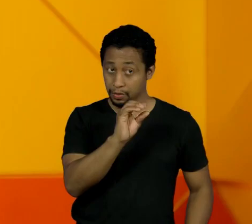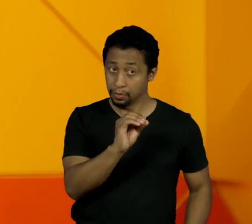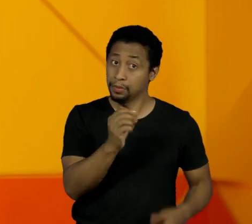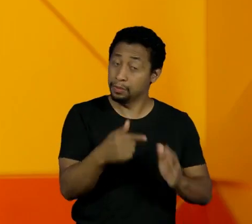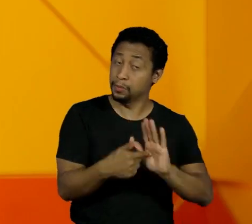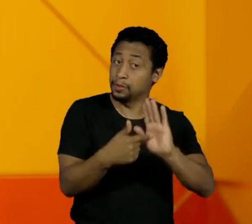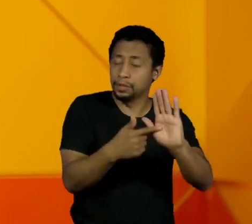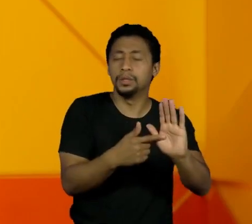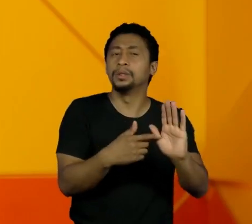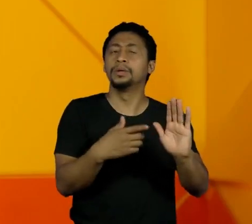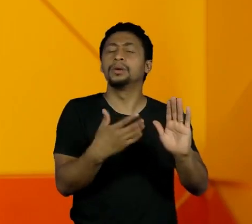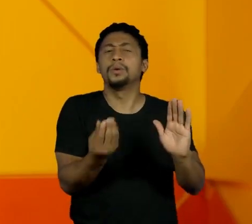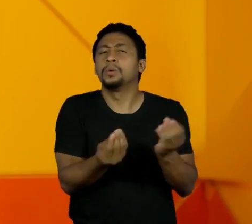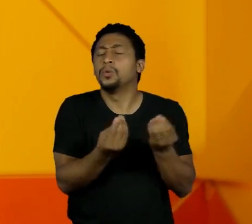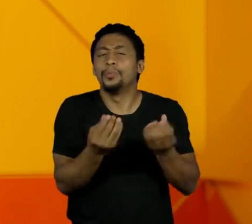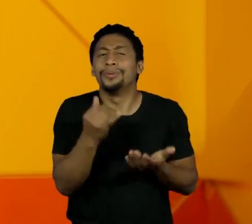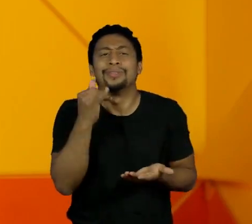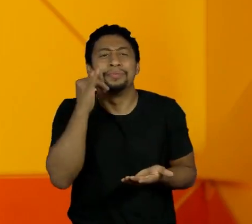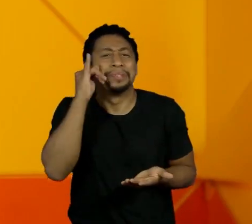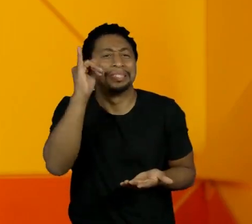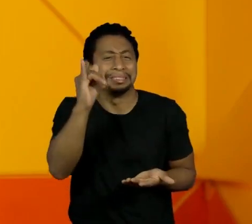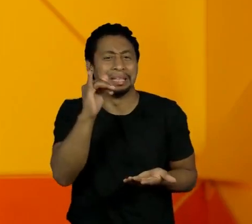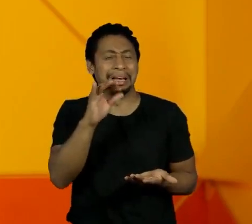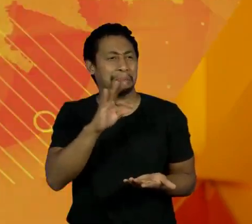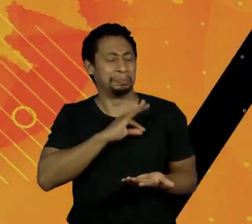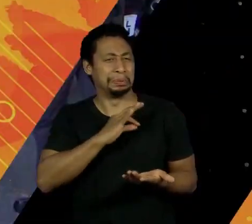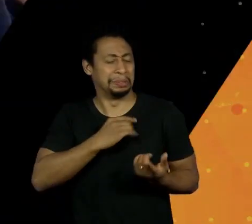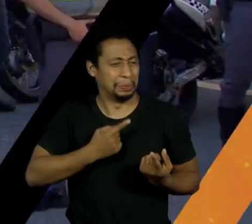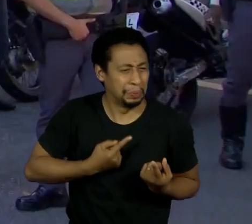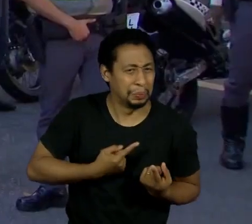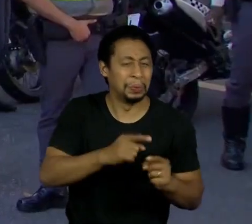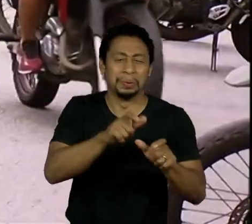possíveis formas de evitar o perfilamento racial.